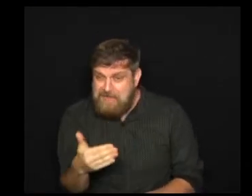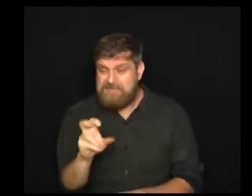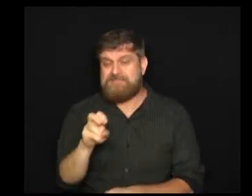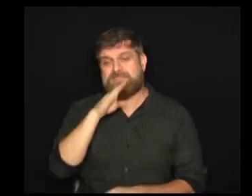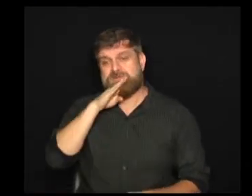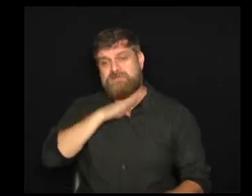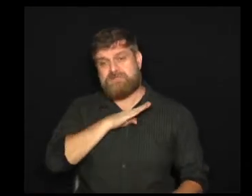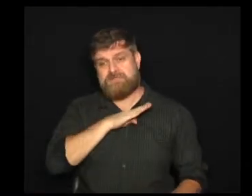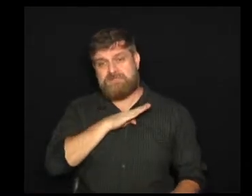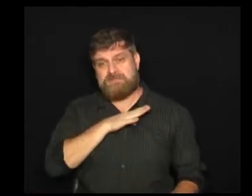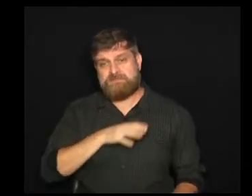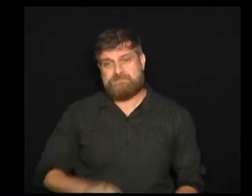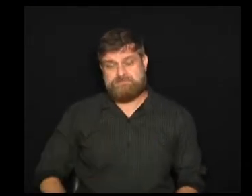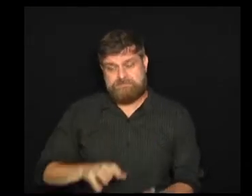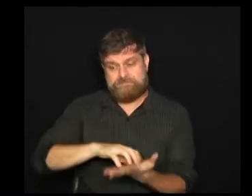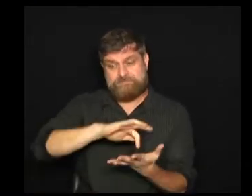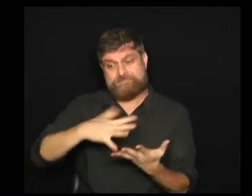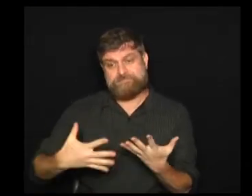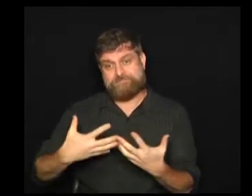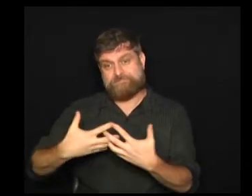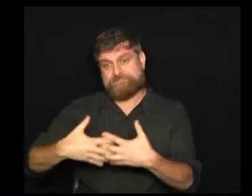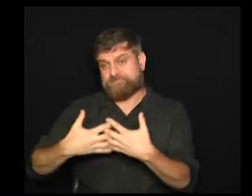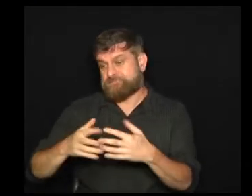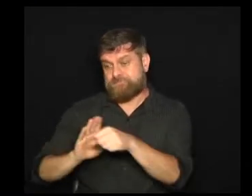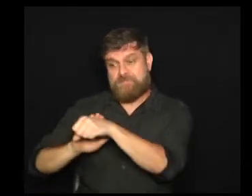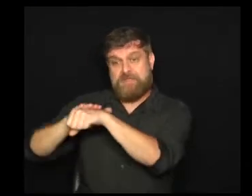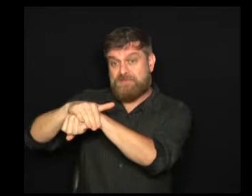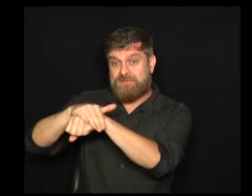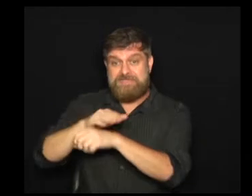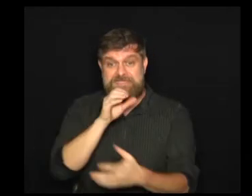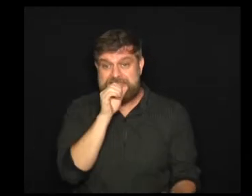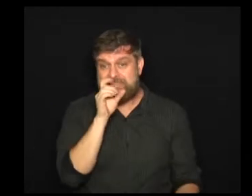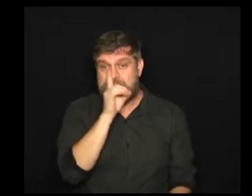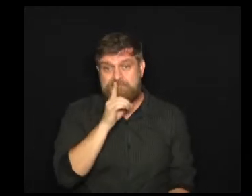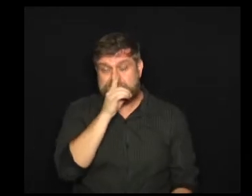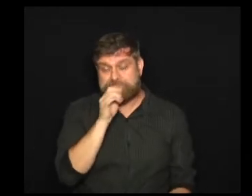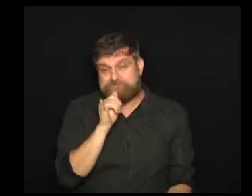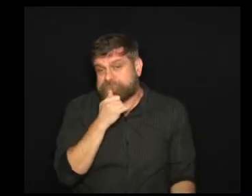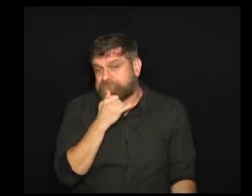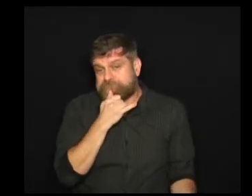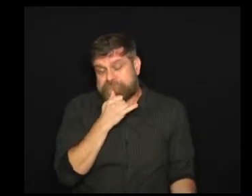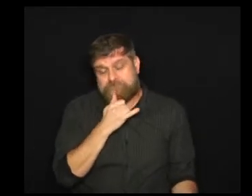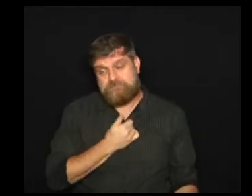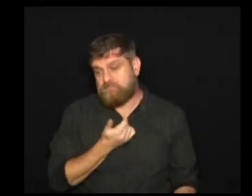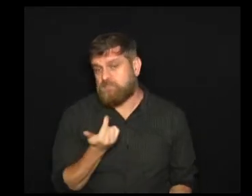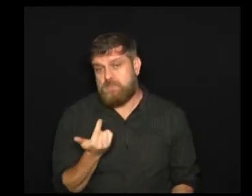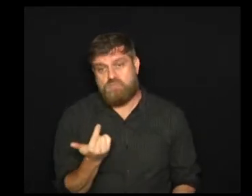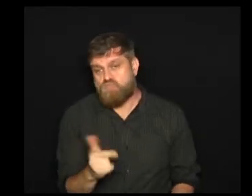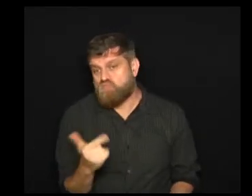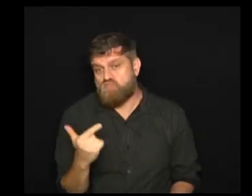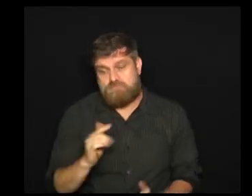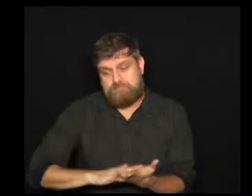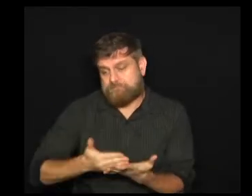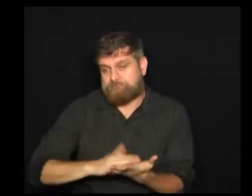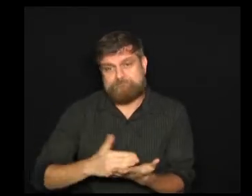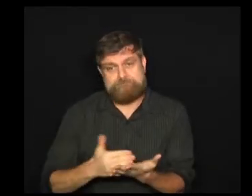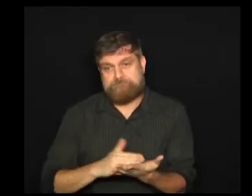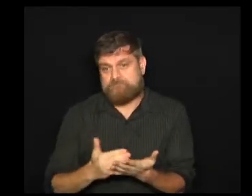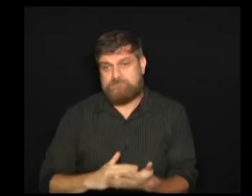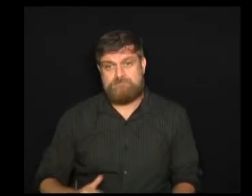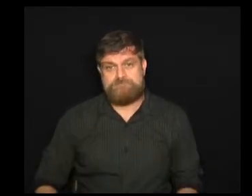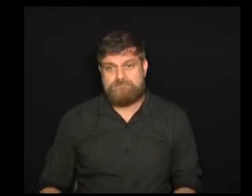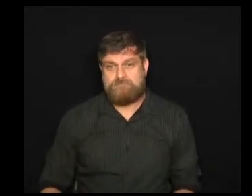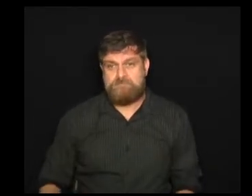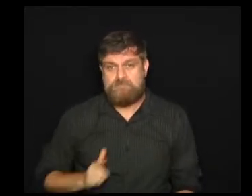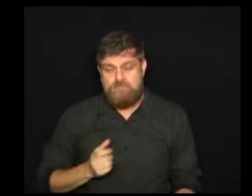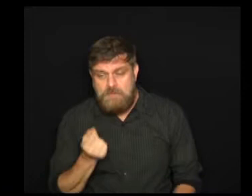né? Então, à noite e finais de semana, infelizmente, a gente não consegue atender. Tem alguns momentos que a